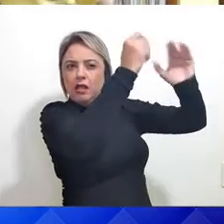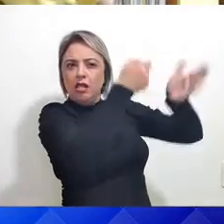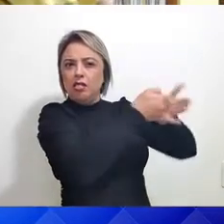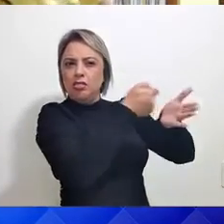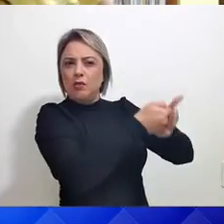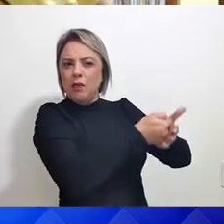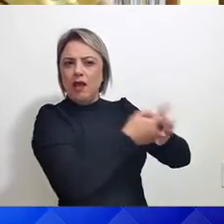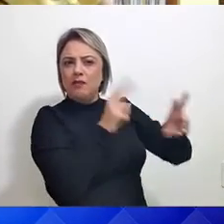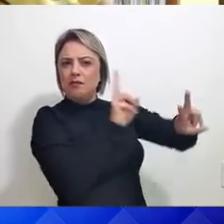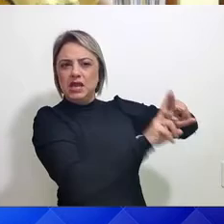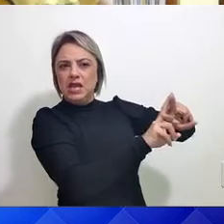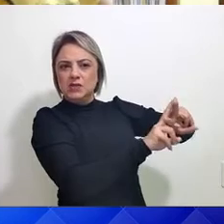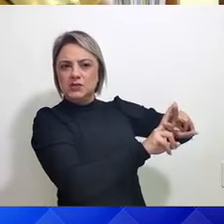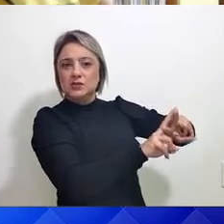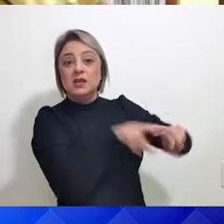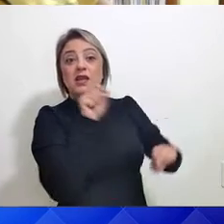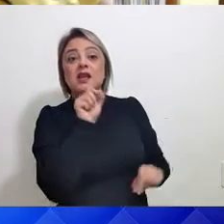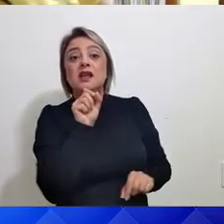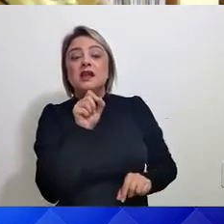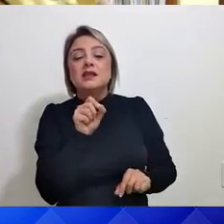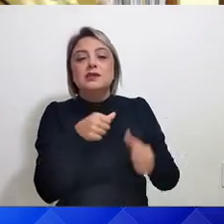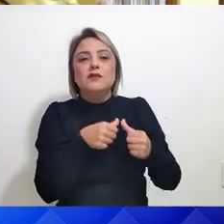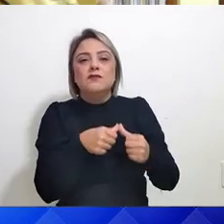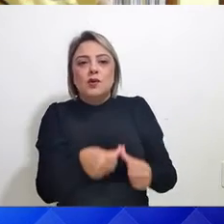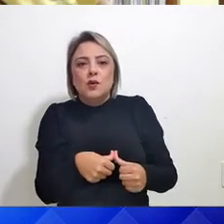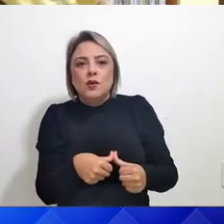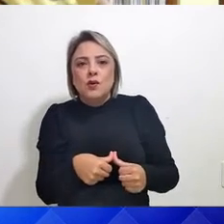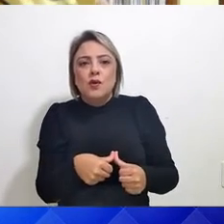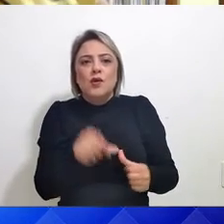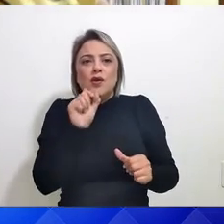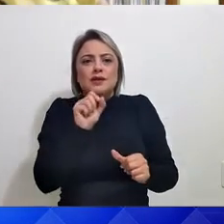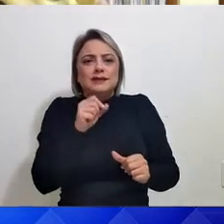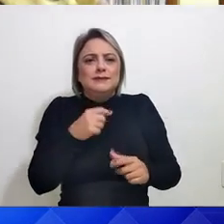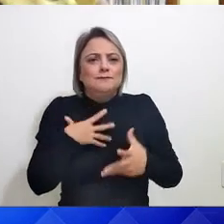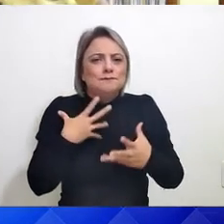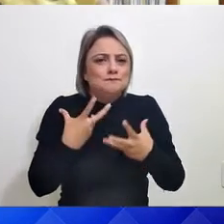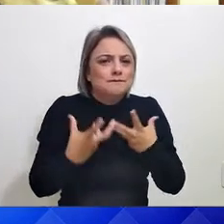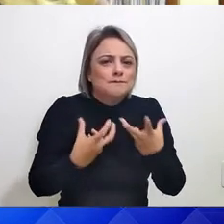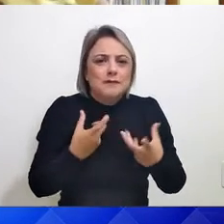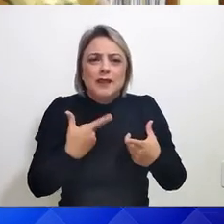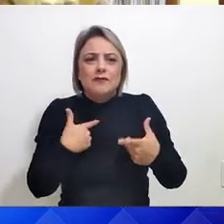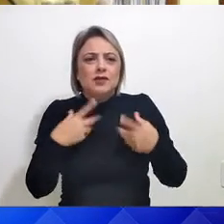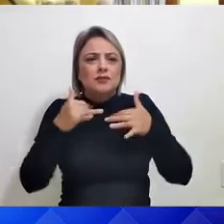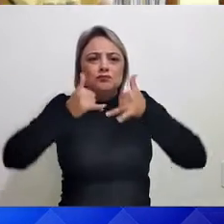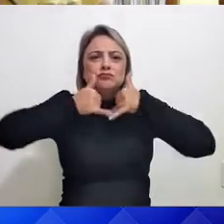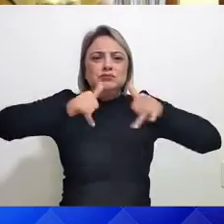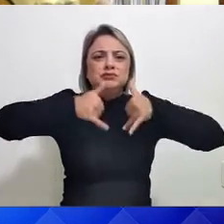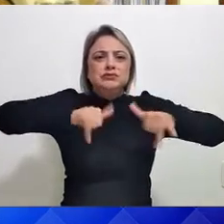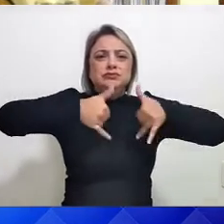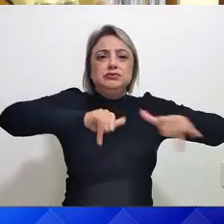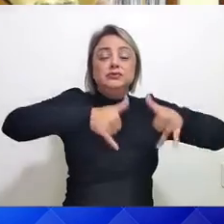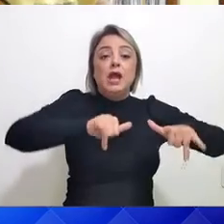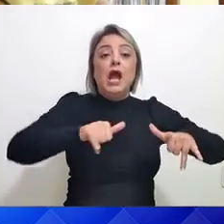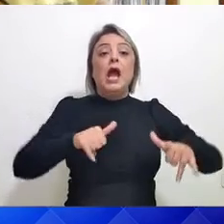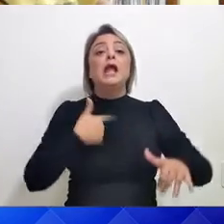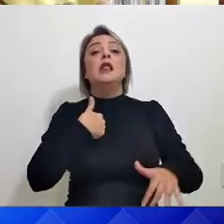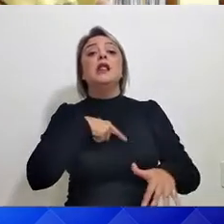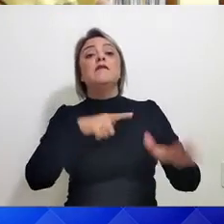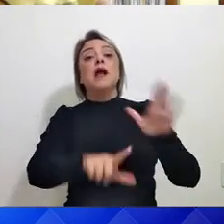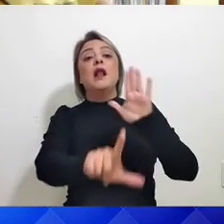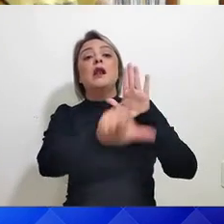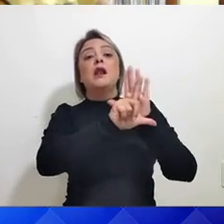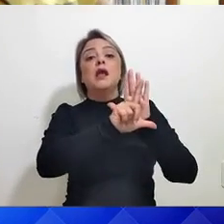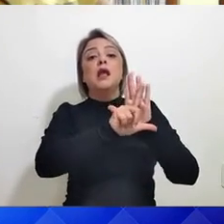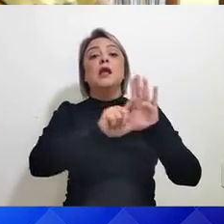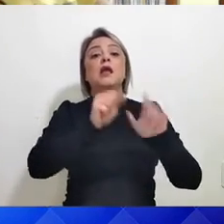de abuso sexual. E a gente viu que muitas pessoas se calaram, porque a Araceli morreu e se calaram. Ana Lídia morreu